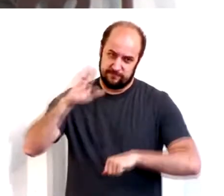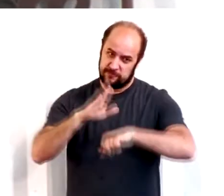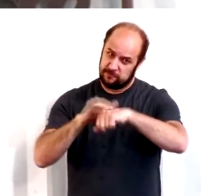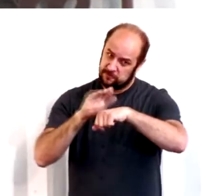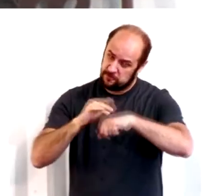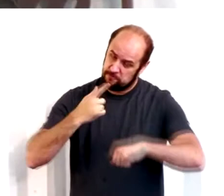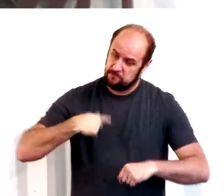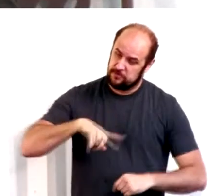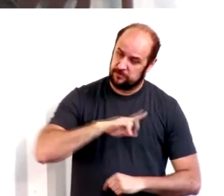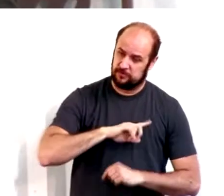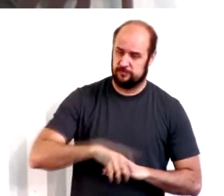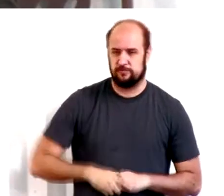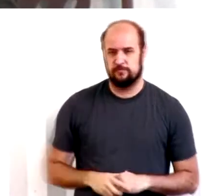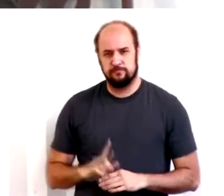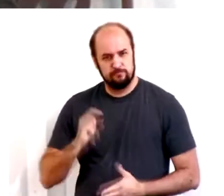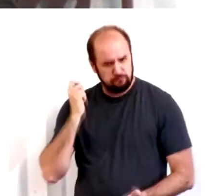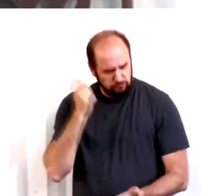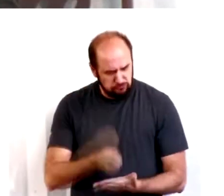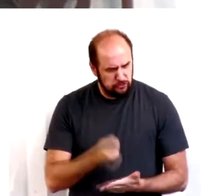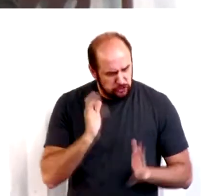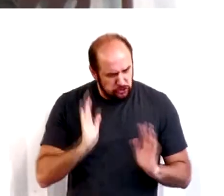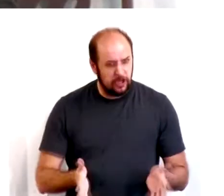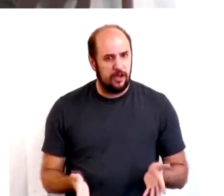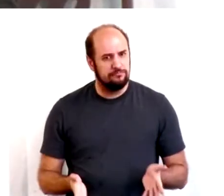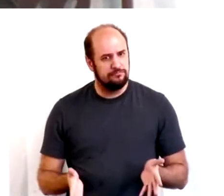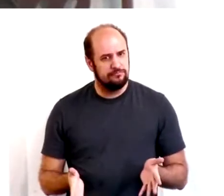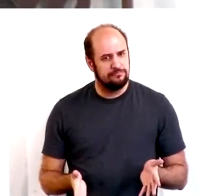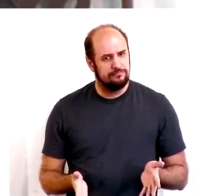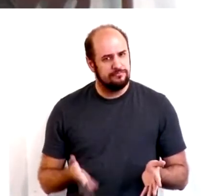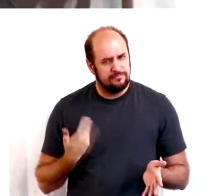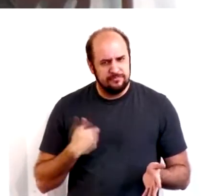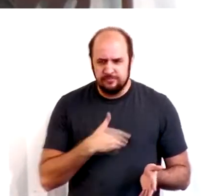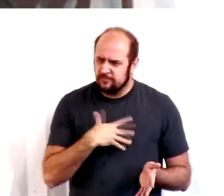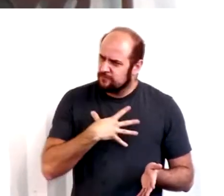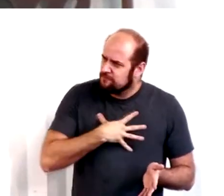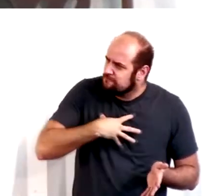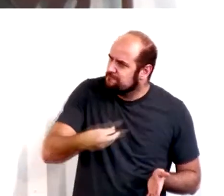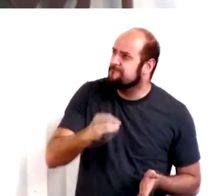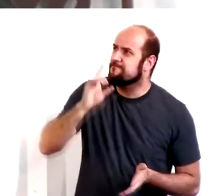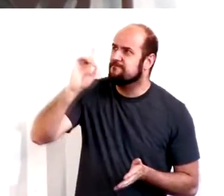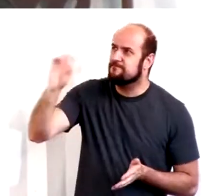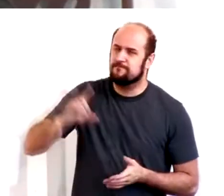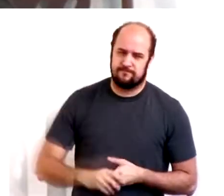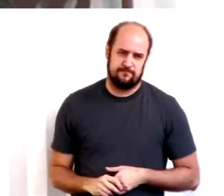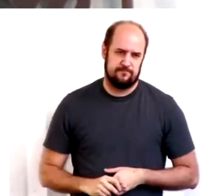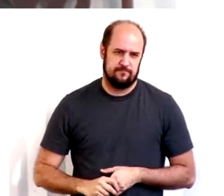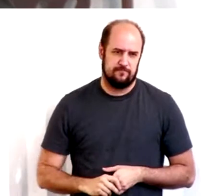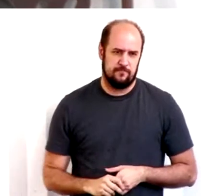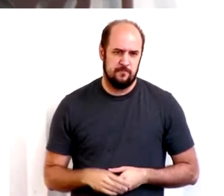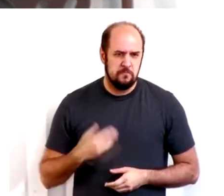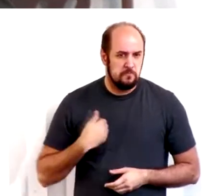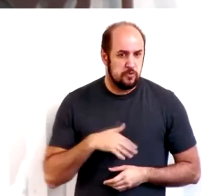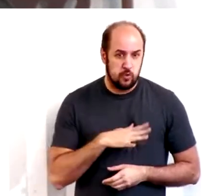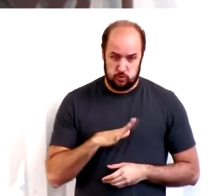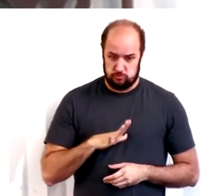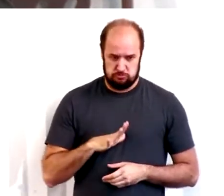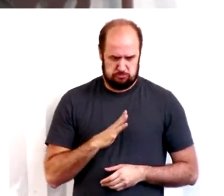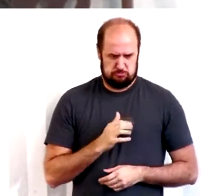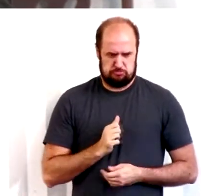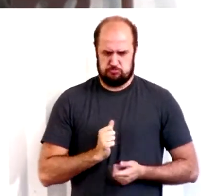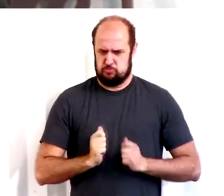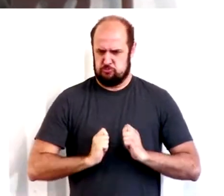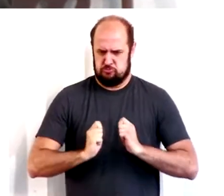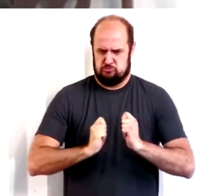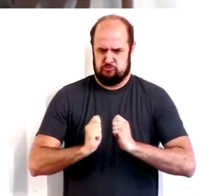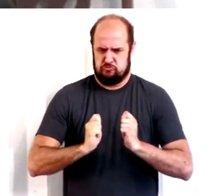fazer. Ele nos comprou, então nós somos filhos dEle. Nós não somos donos de nós